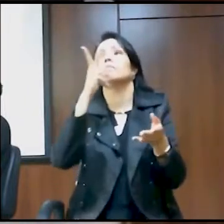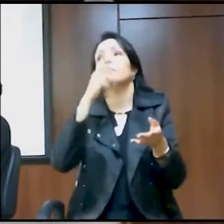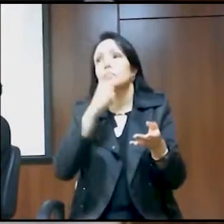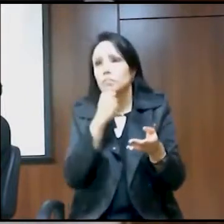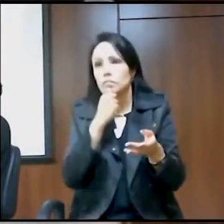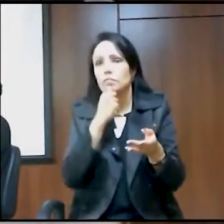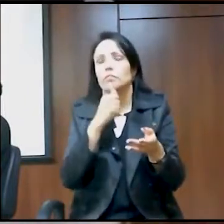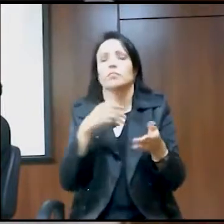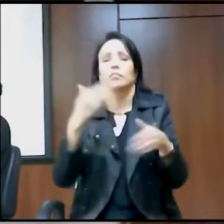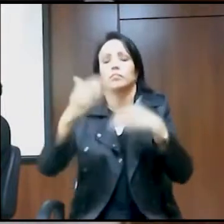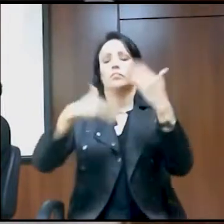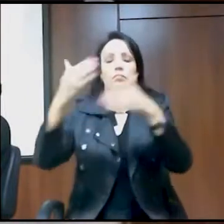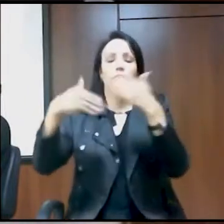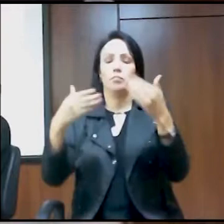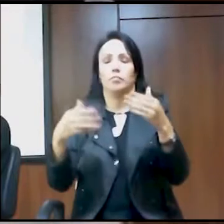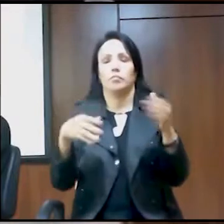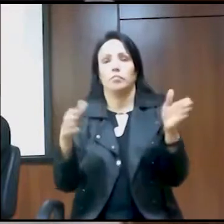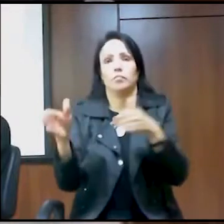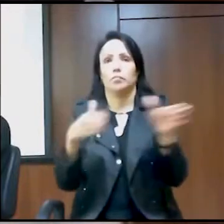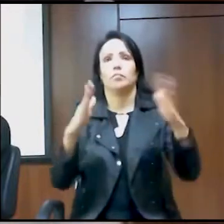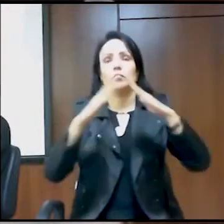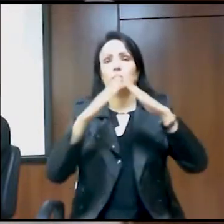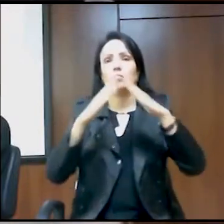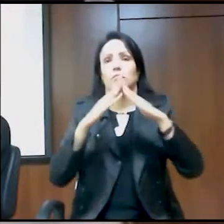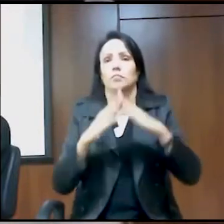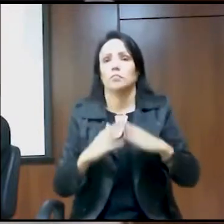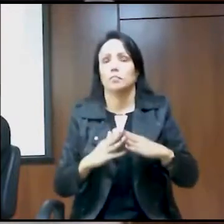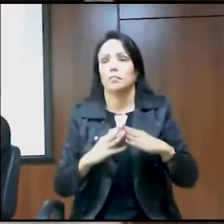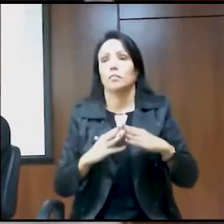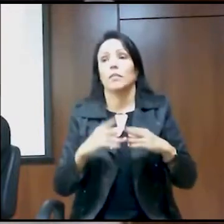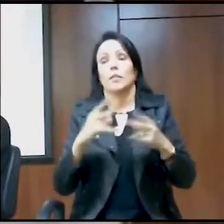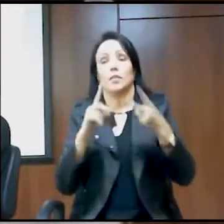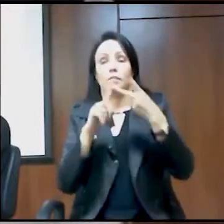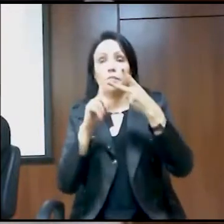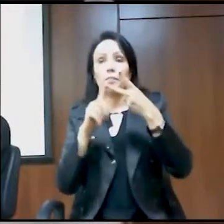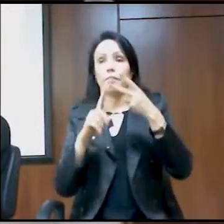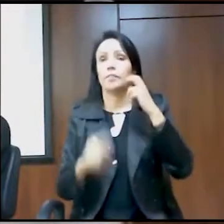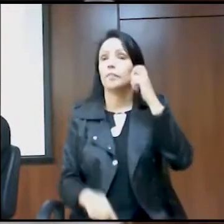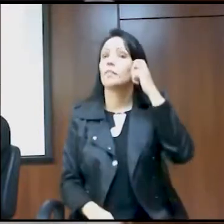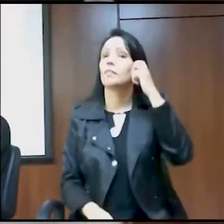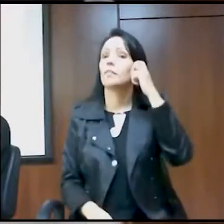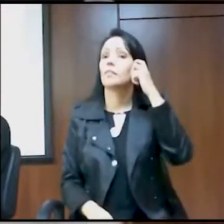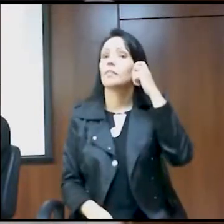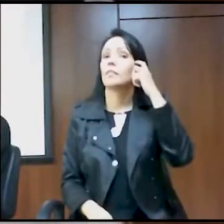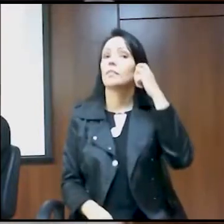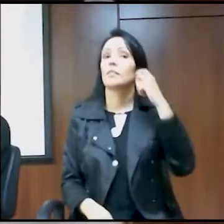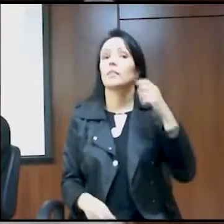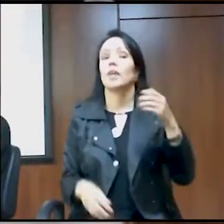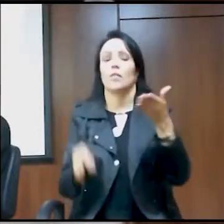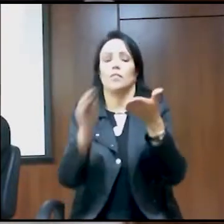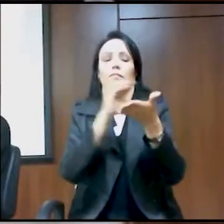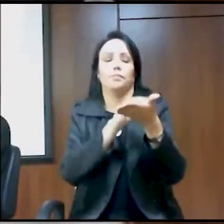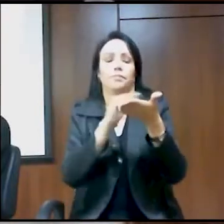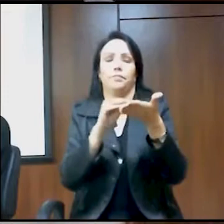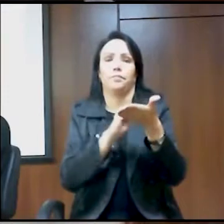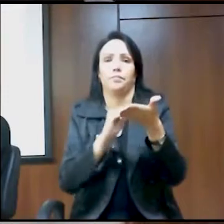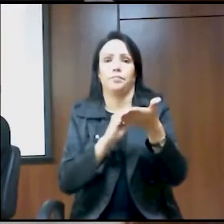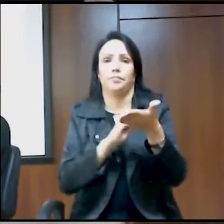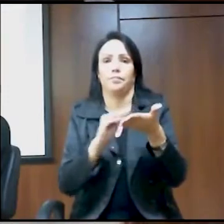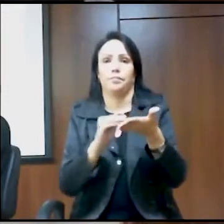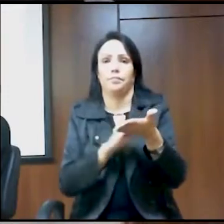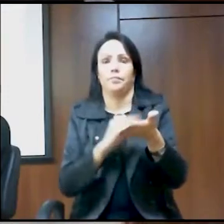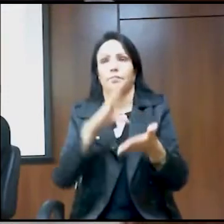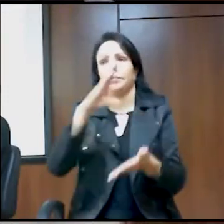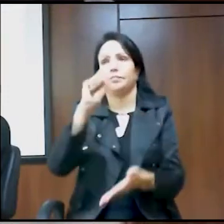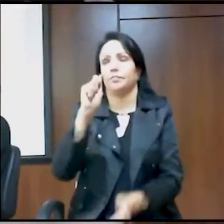né, esse processo da produção habitacional. A segunda questão, né, é em relação ao cadastro, né? Se a gente não